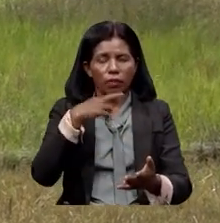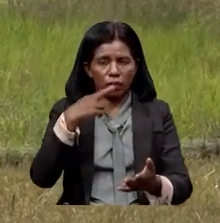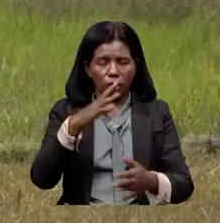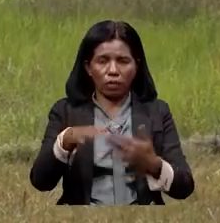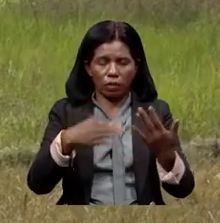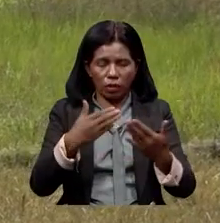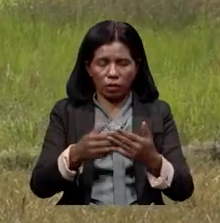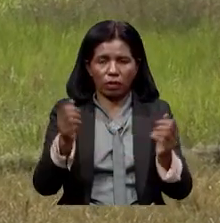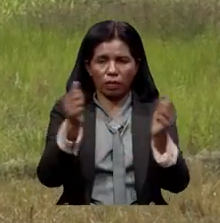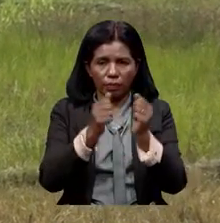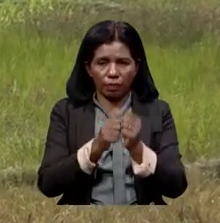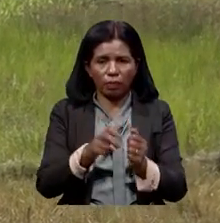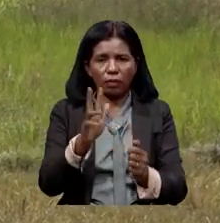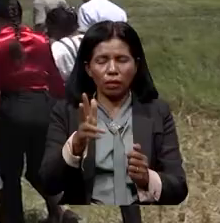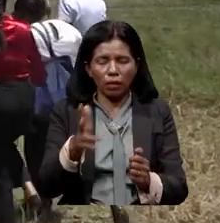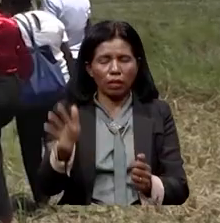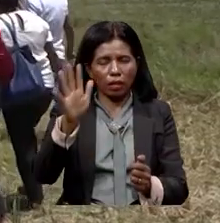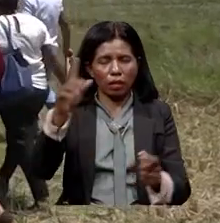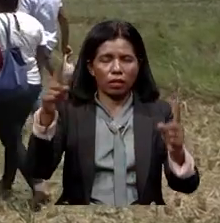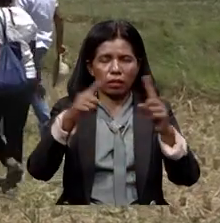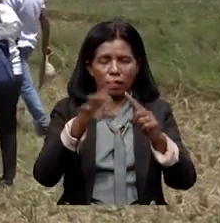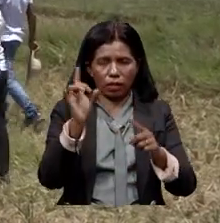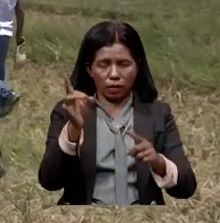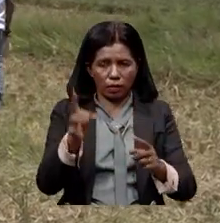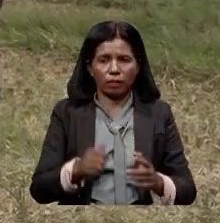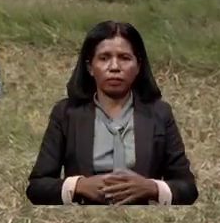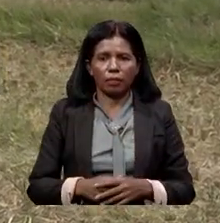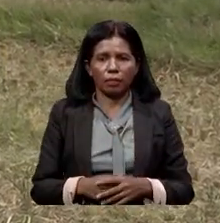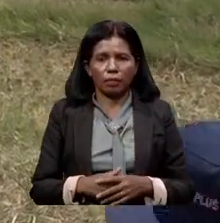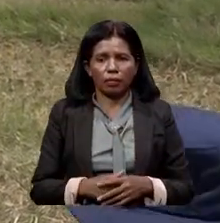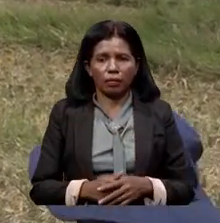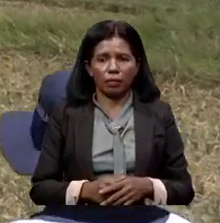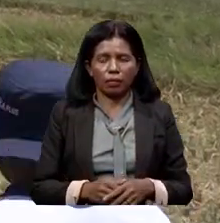ho tonelada tolonulu resen lima to walonulu. Dilma Sujeti, Xiemen.